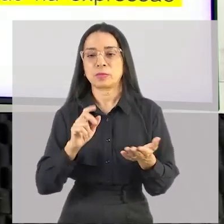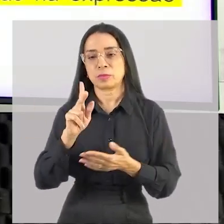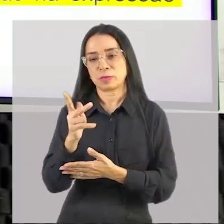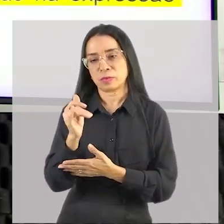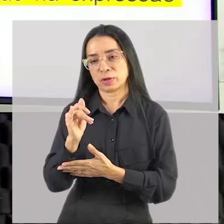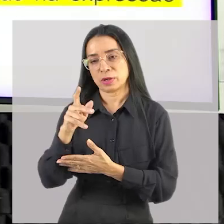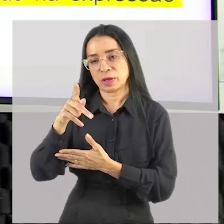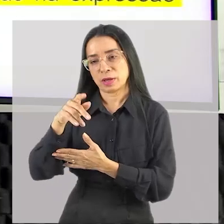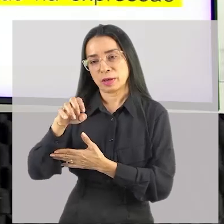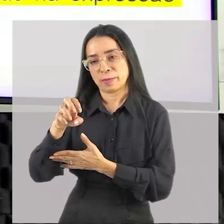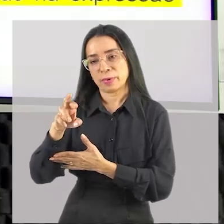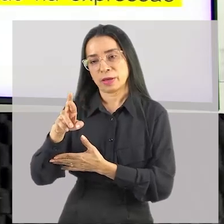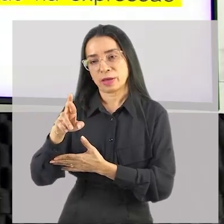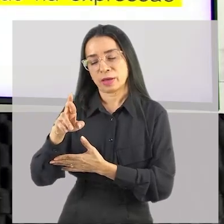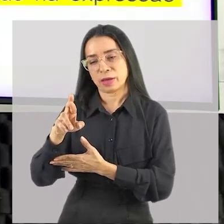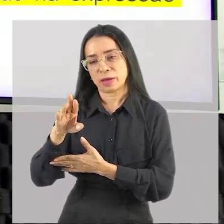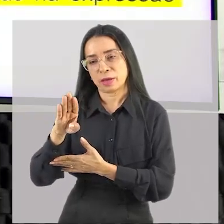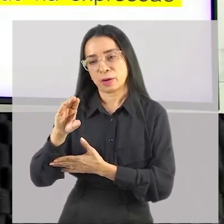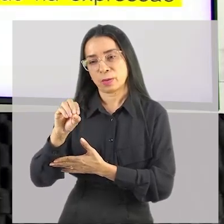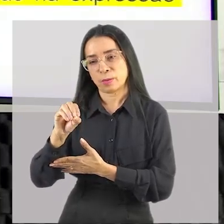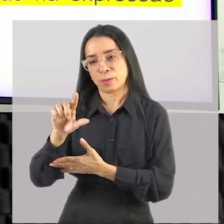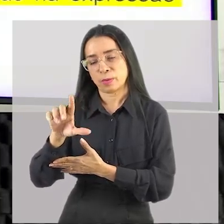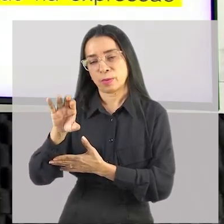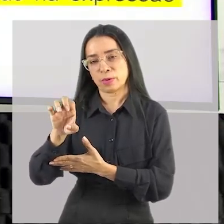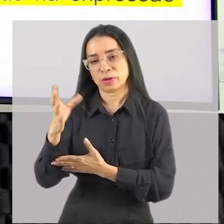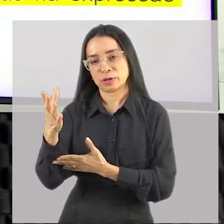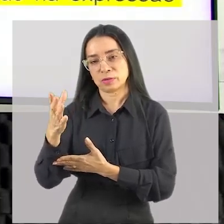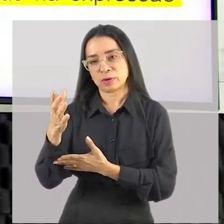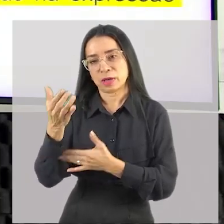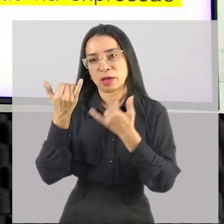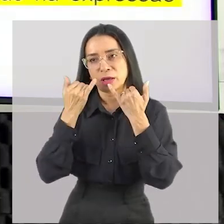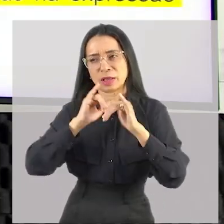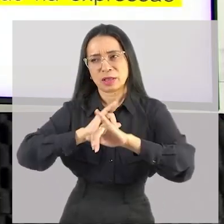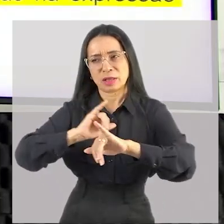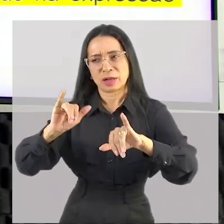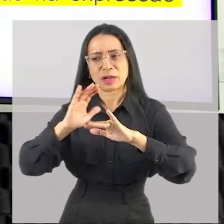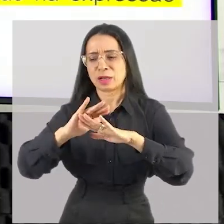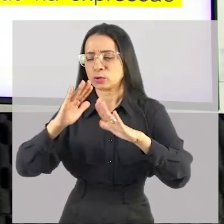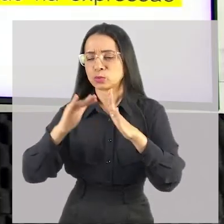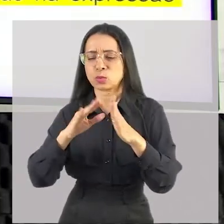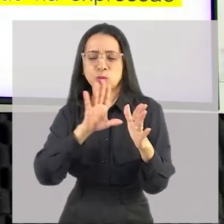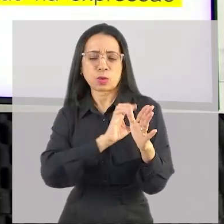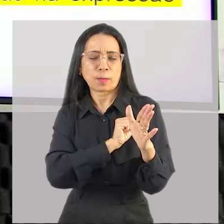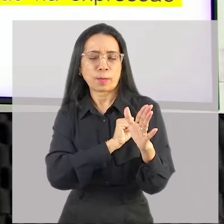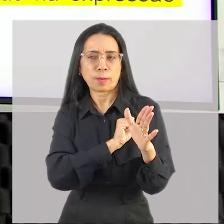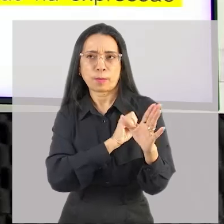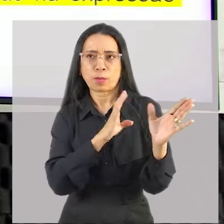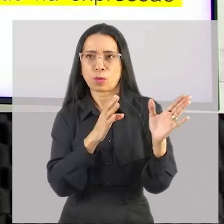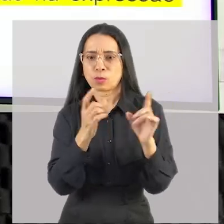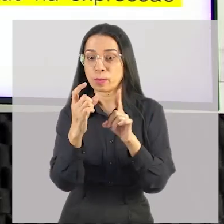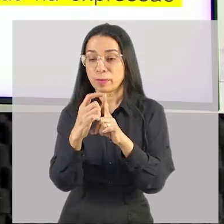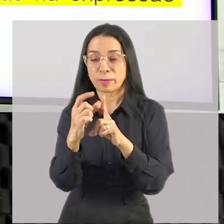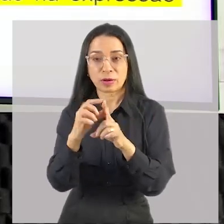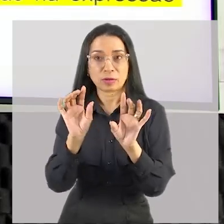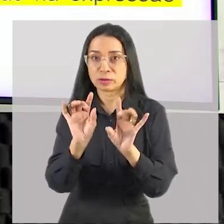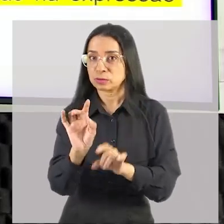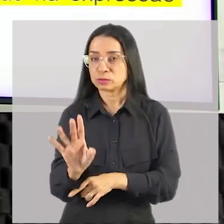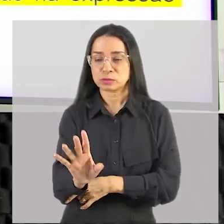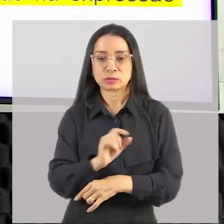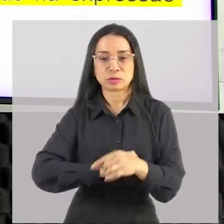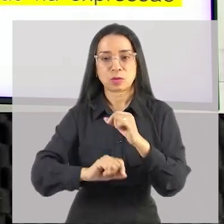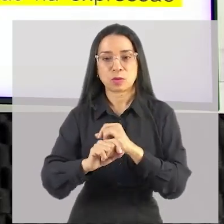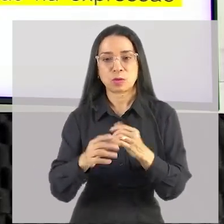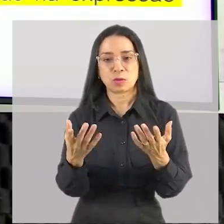vai declarar todo o seu amor numa palavra só. Então, exagero. Nem sempre nós não vamos